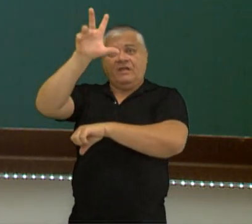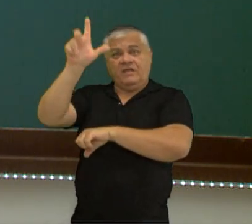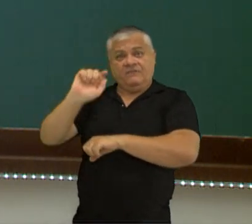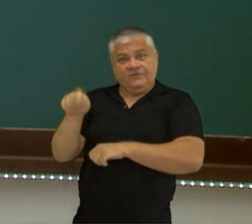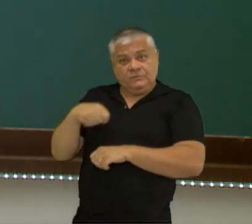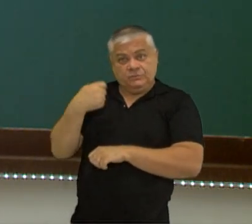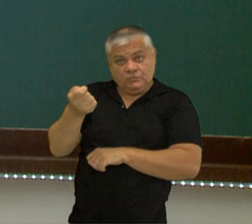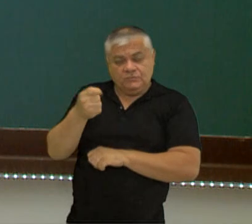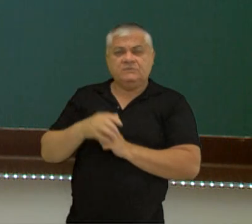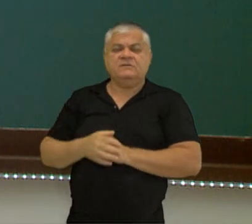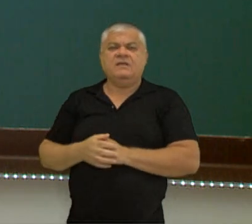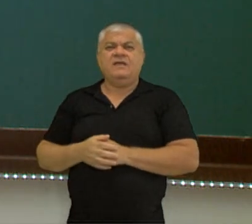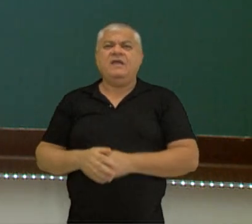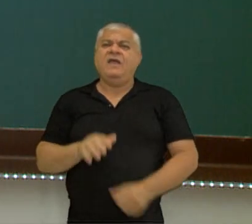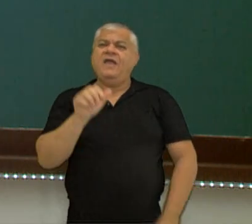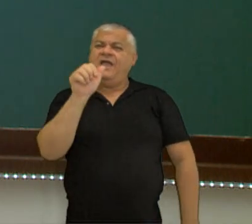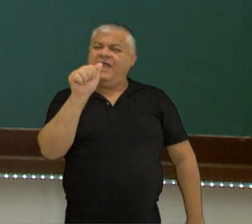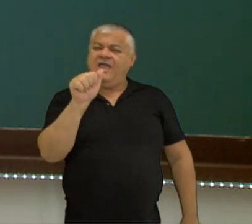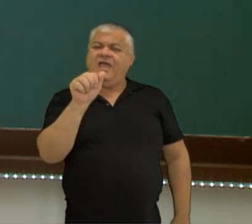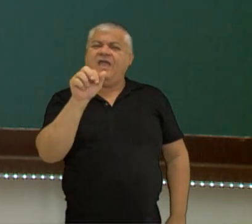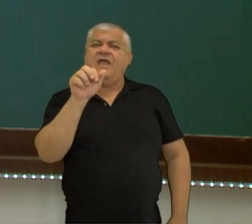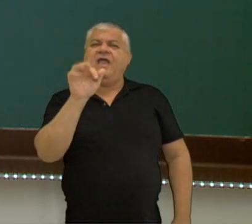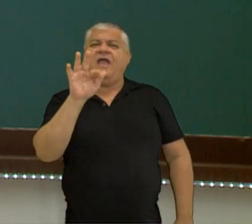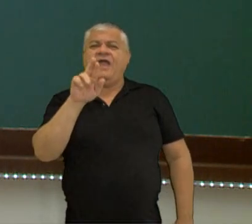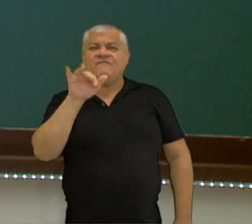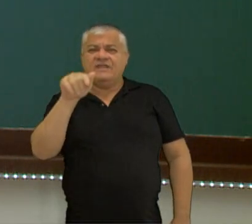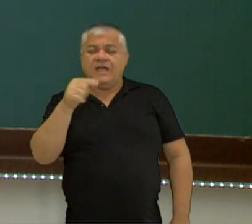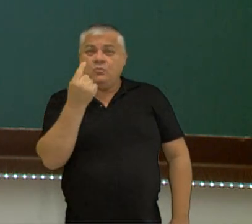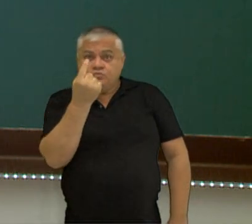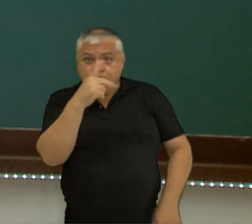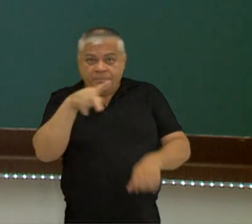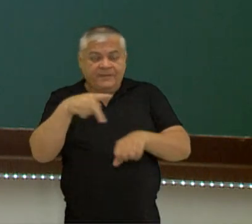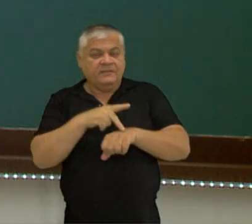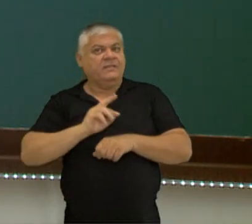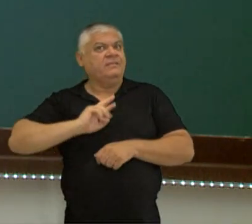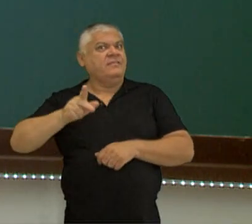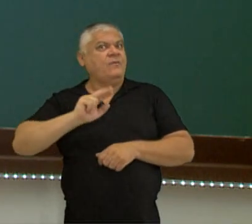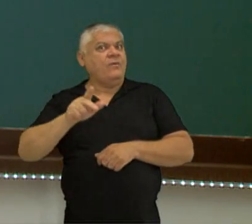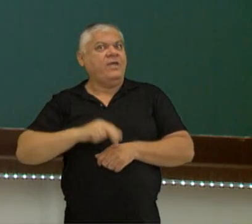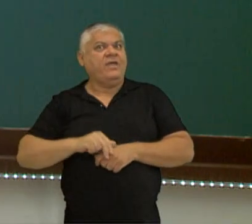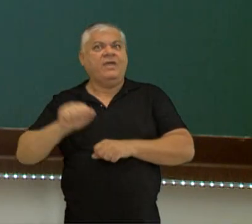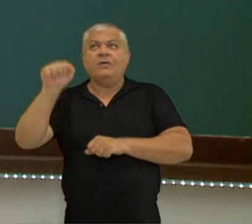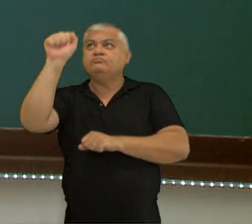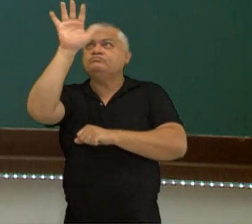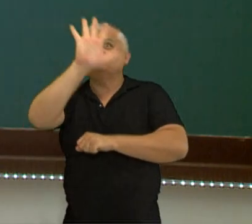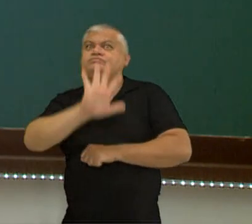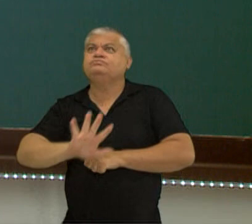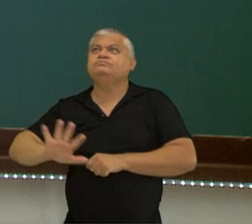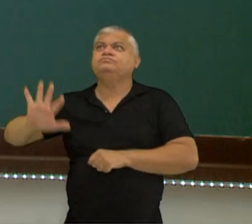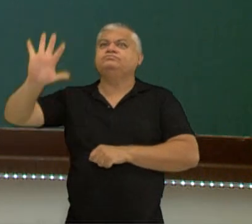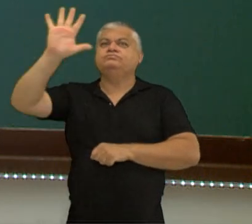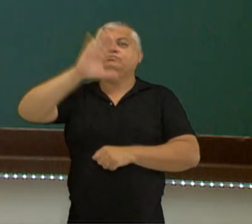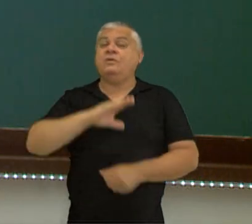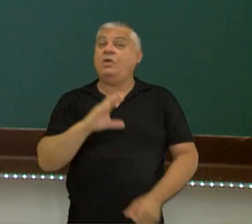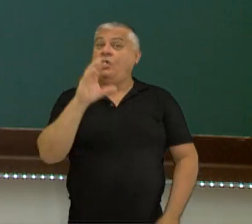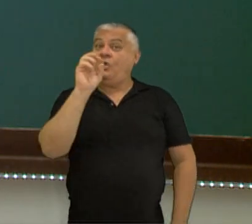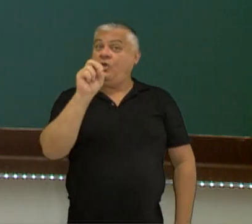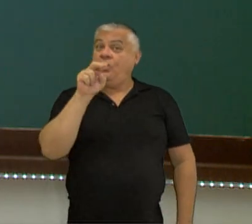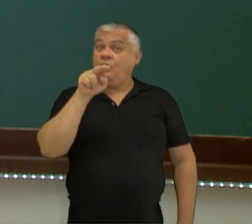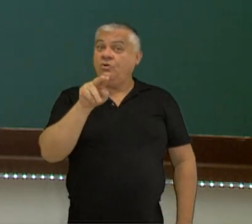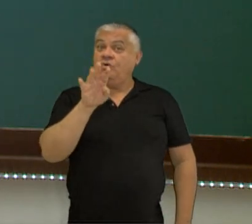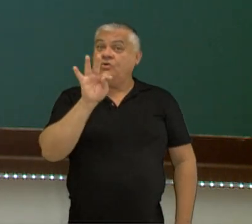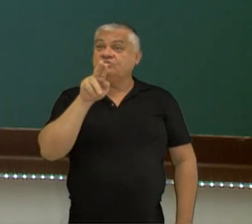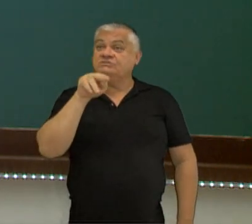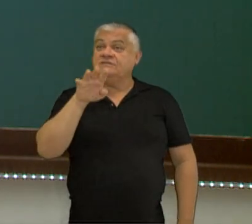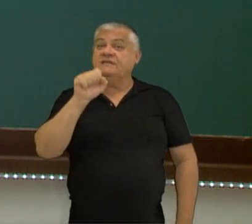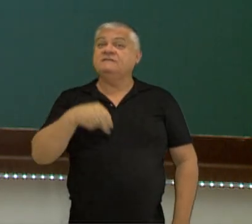Quando falamos África, muitas vezes as pessoas acham que é um único país, mas na verdade é um continente e tem muitos países,